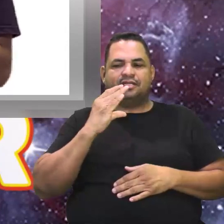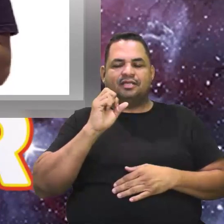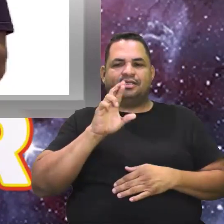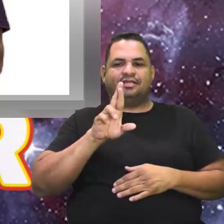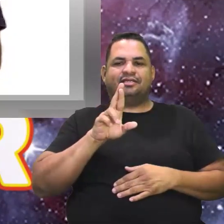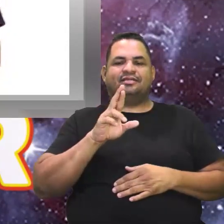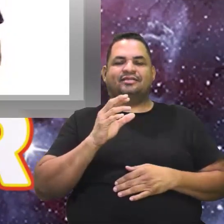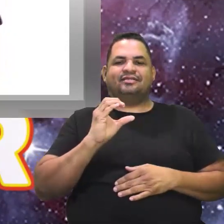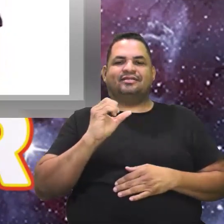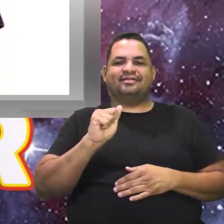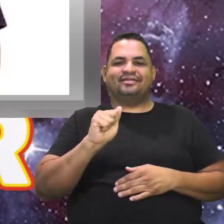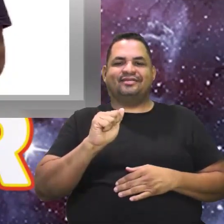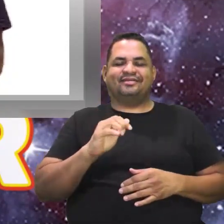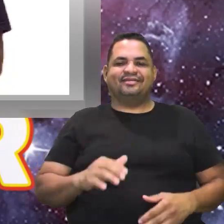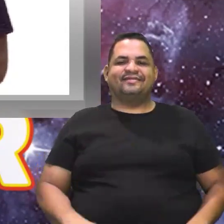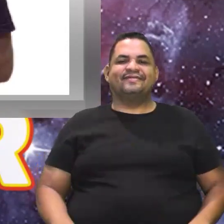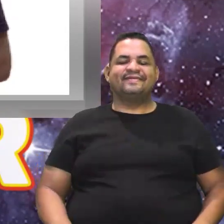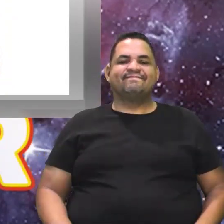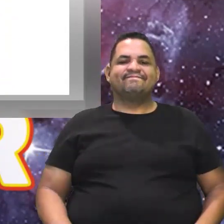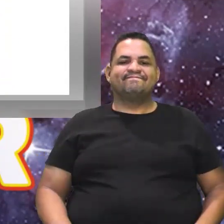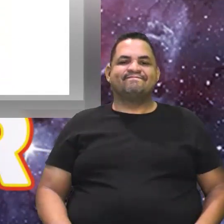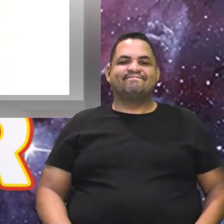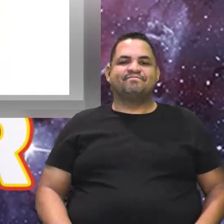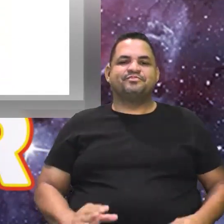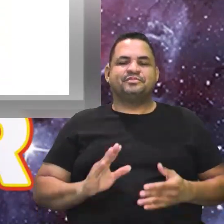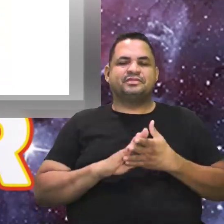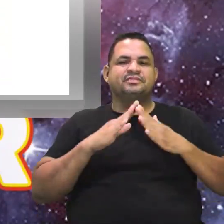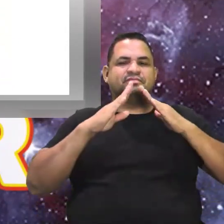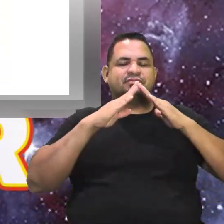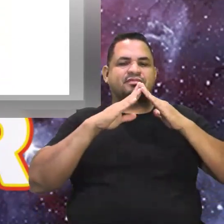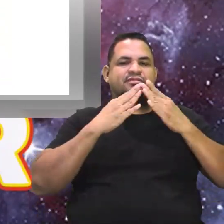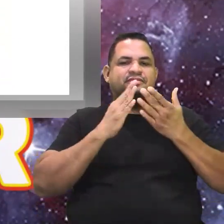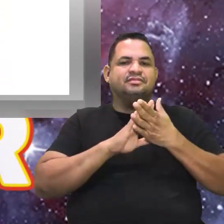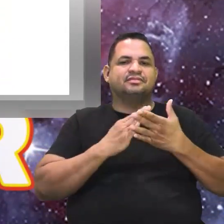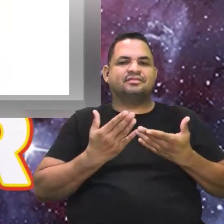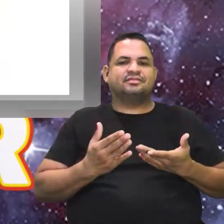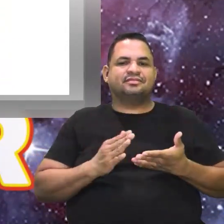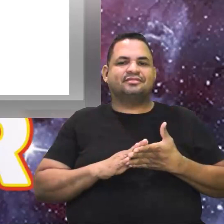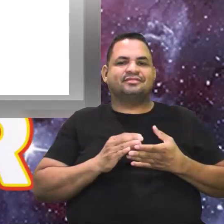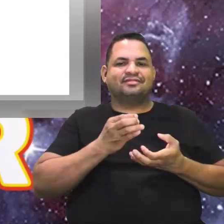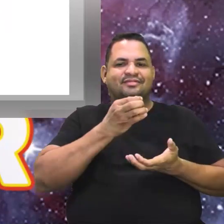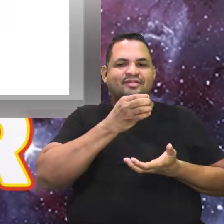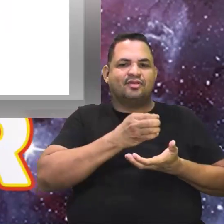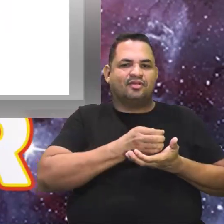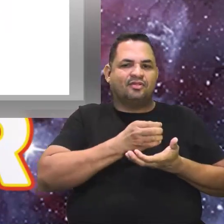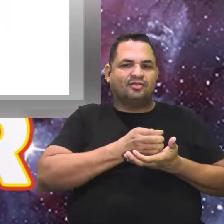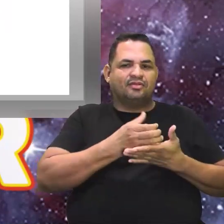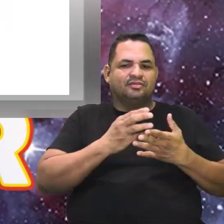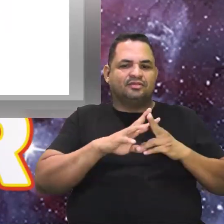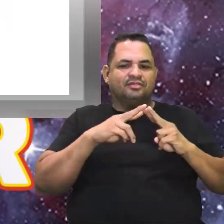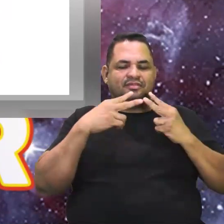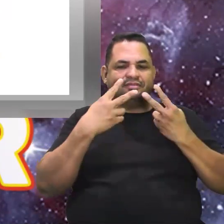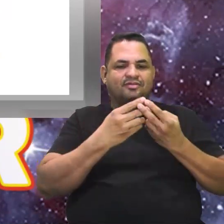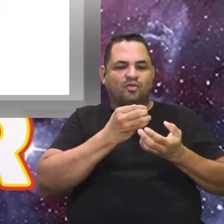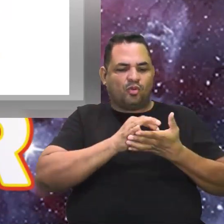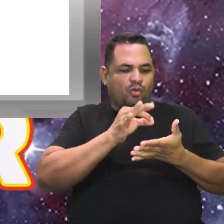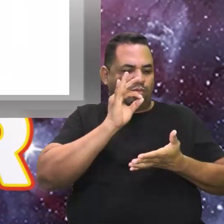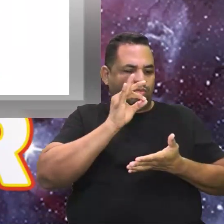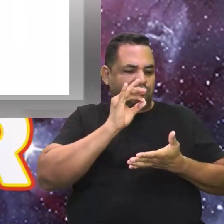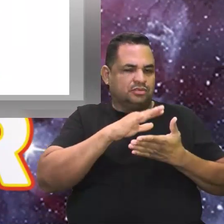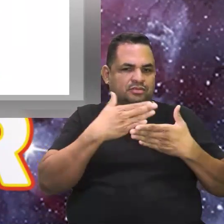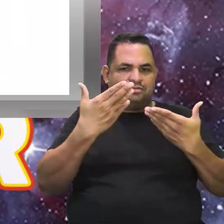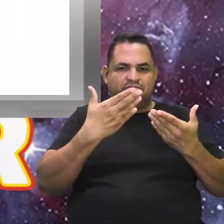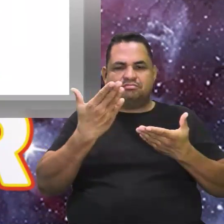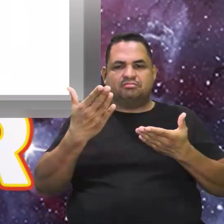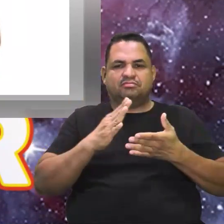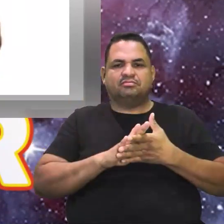que questão é essa da xícara, meu Deus. E aí vai estar todo mundo na escola depois calculando o volume de copo, desse copinho descartável, né? xícara. Porque todos